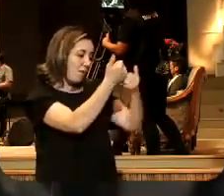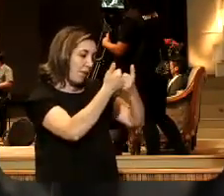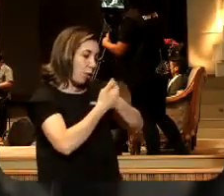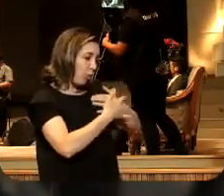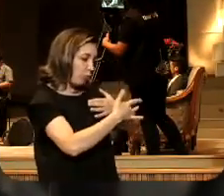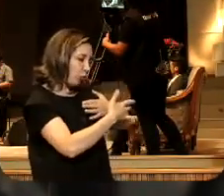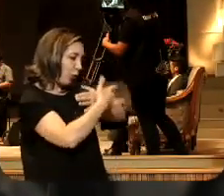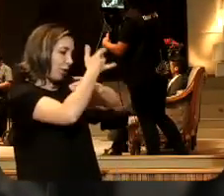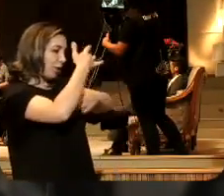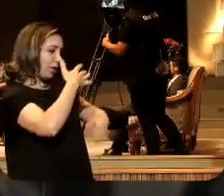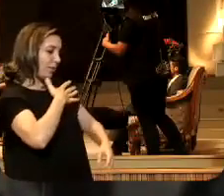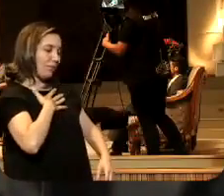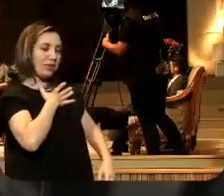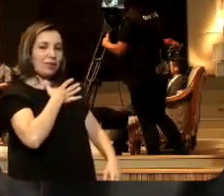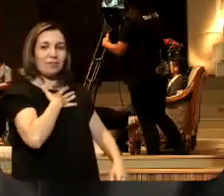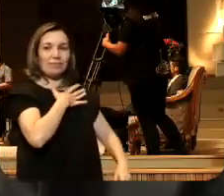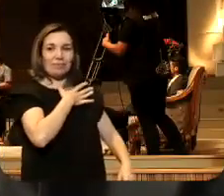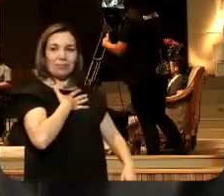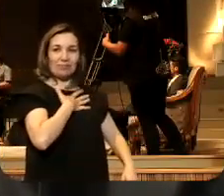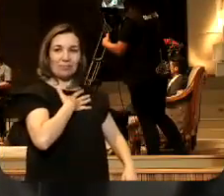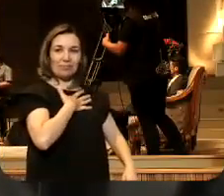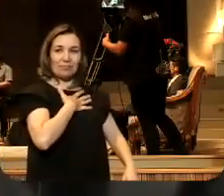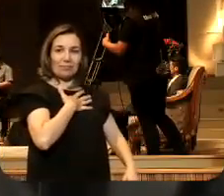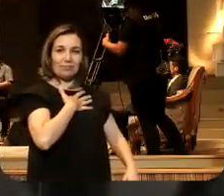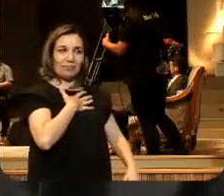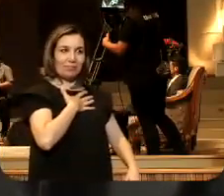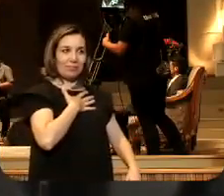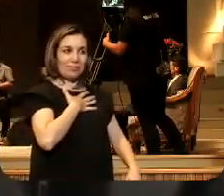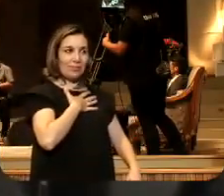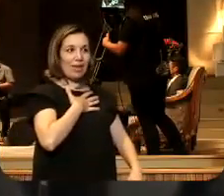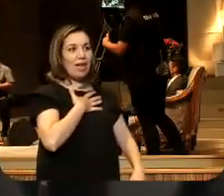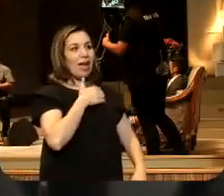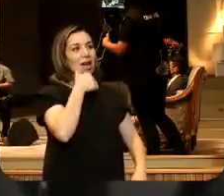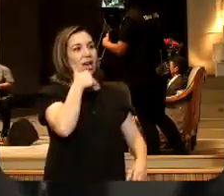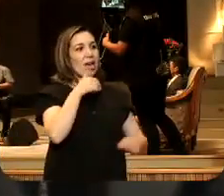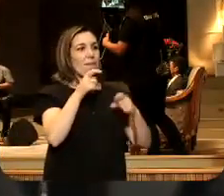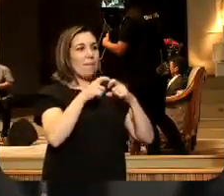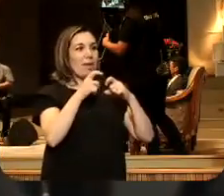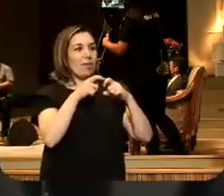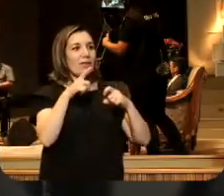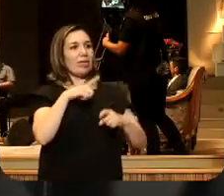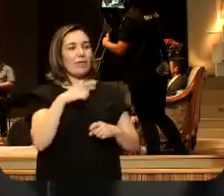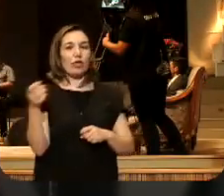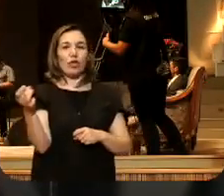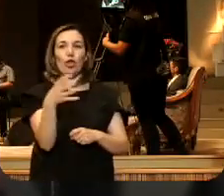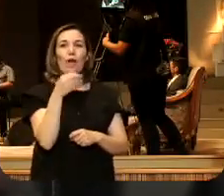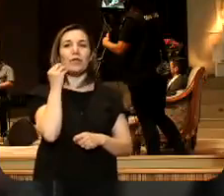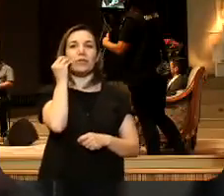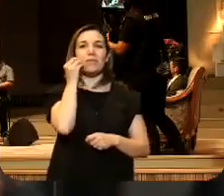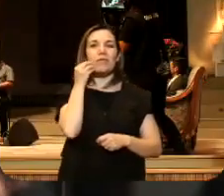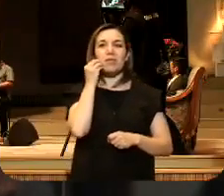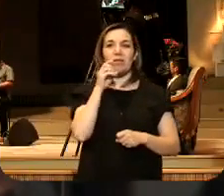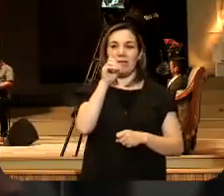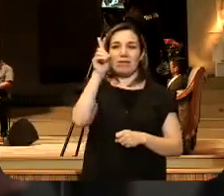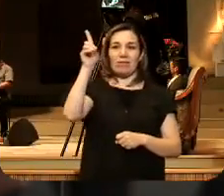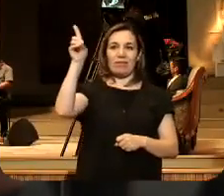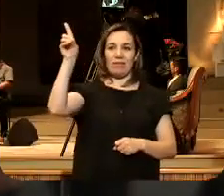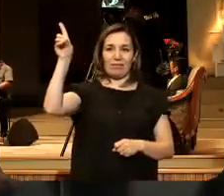aí, o que é que nós fizemos com a nossa vida?